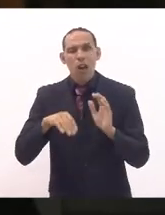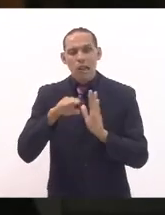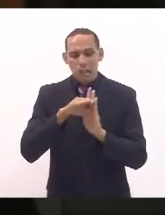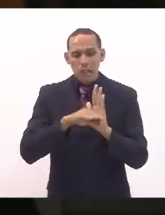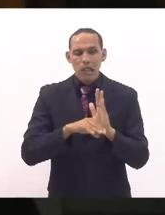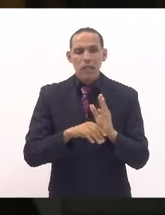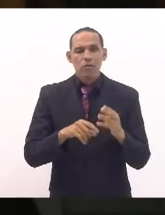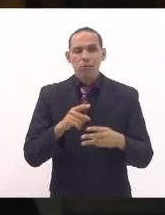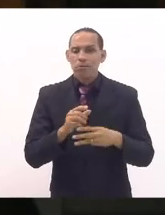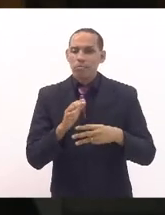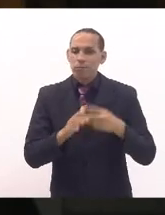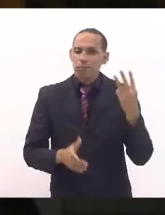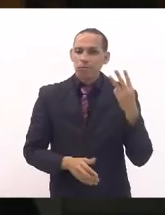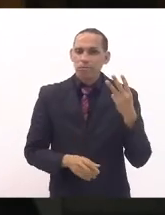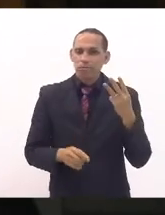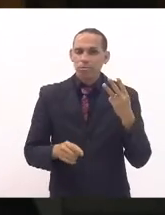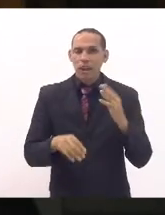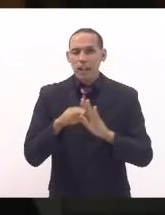tríplice, mandasse